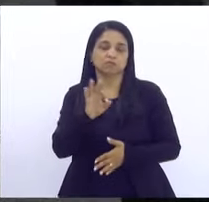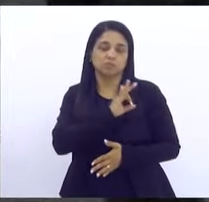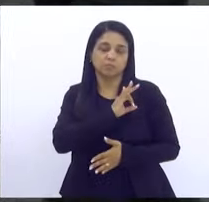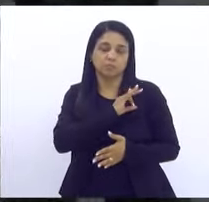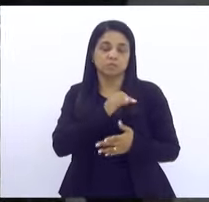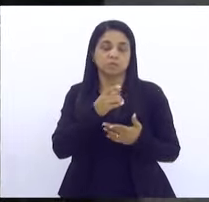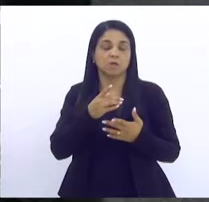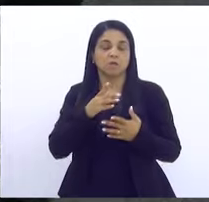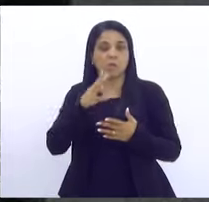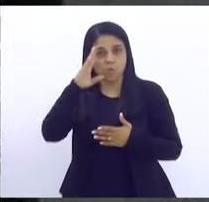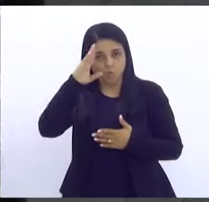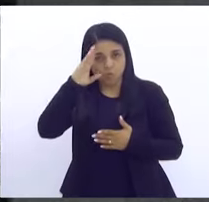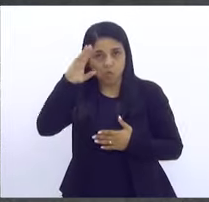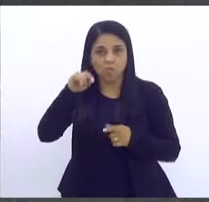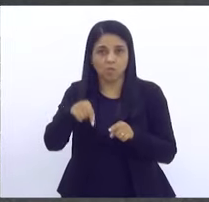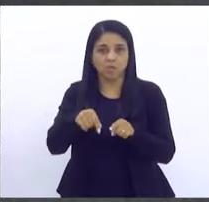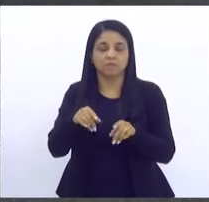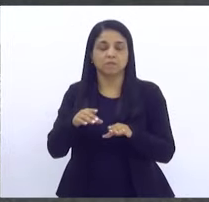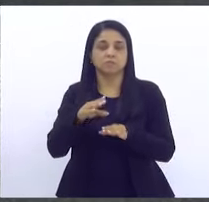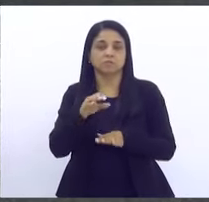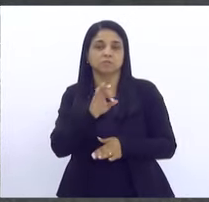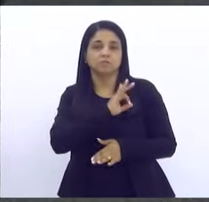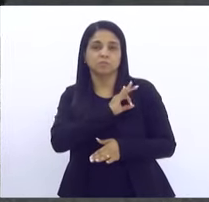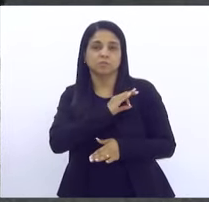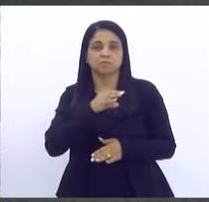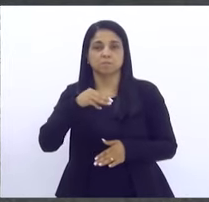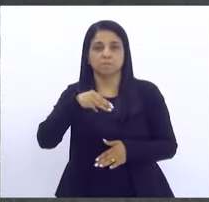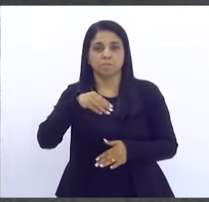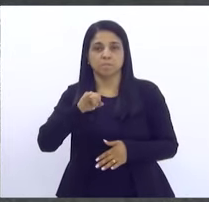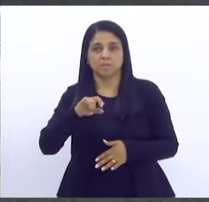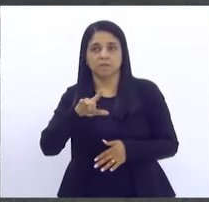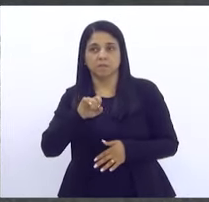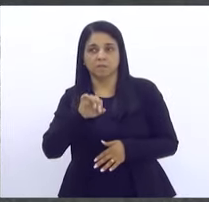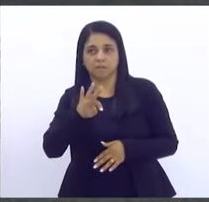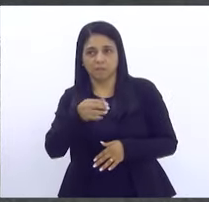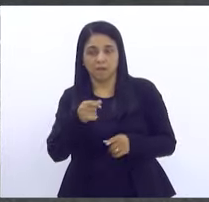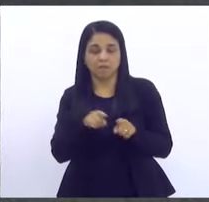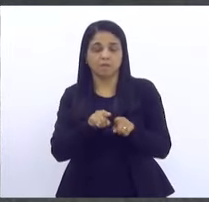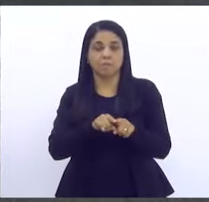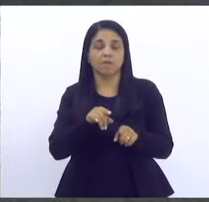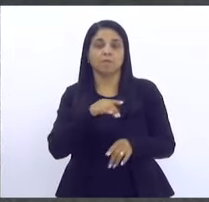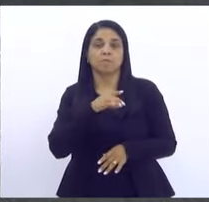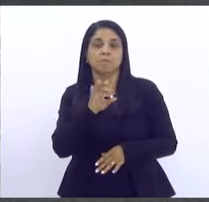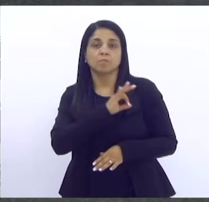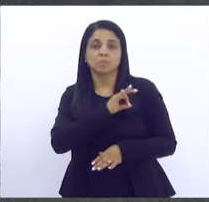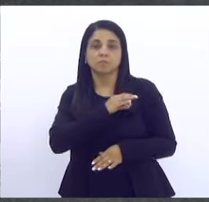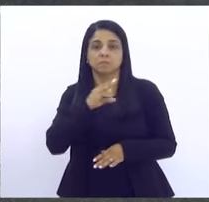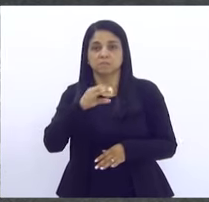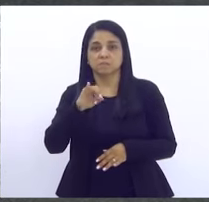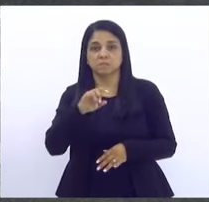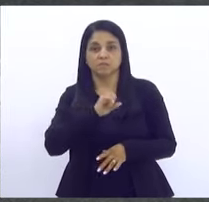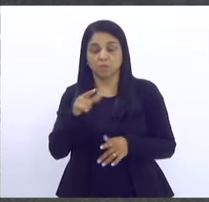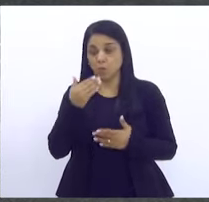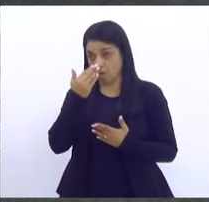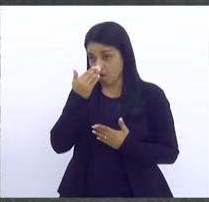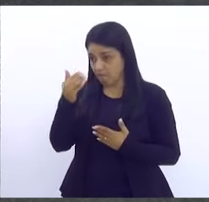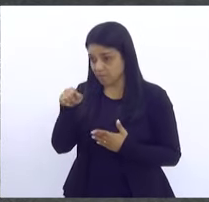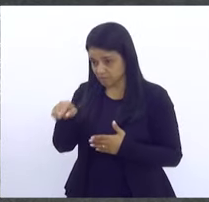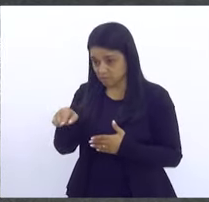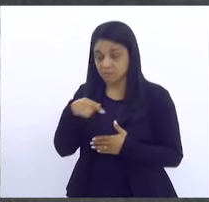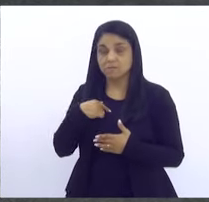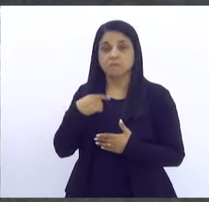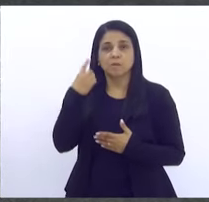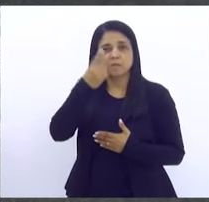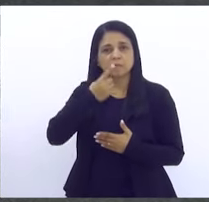Militar e um chefe de polícia civil. Vejo aqui, inclusive, à minha frente, uma mulher que, além de uma excelente deputada,